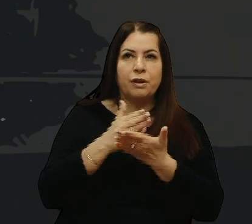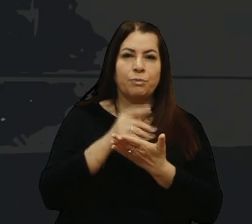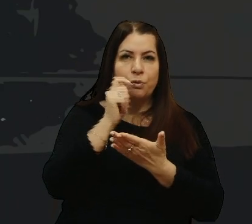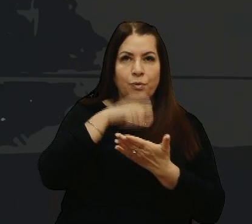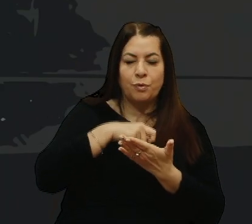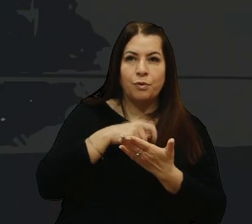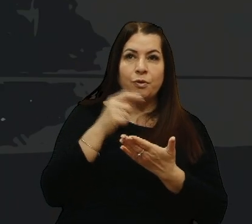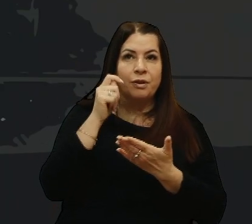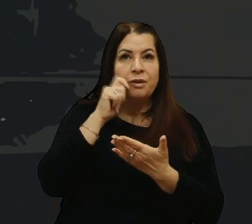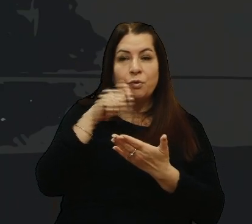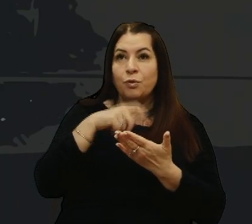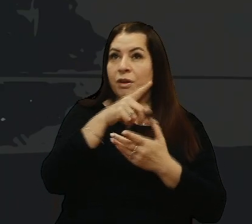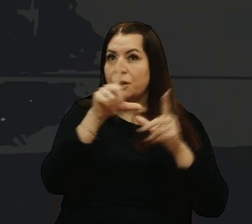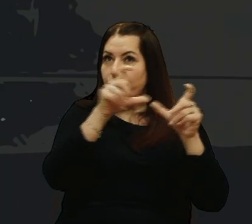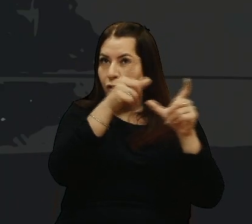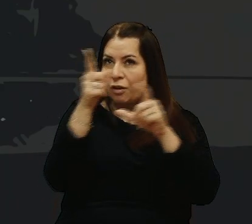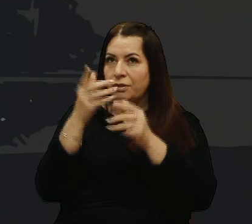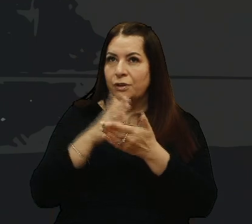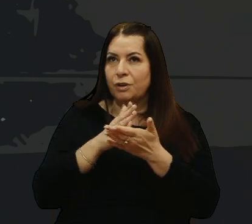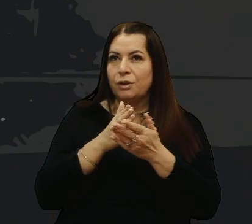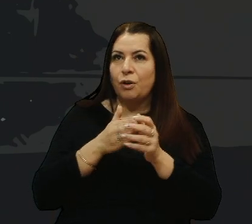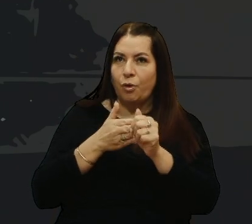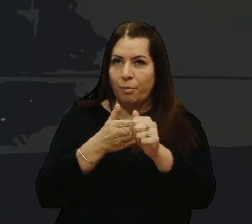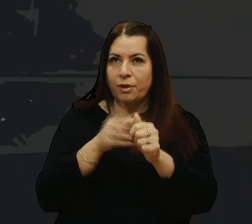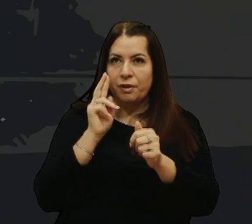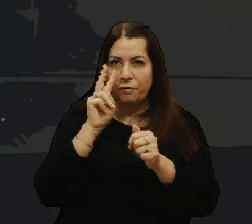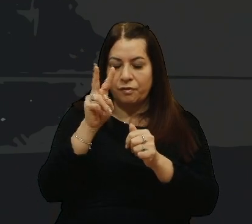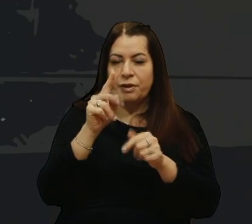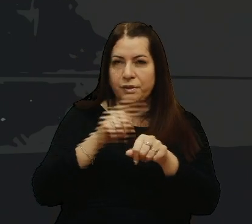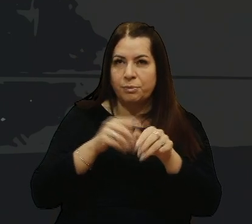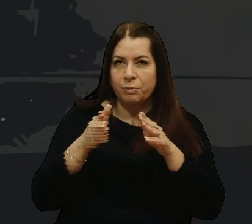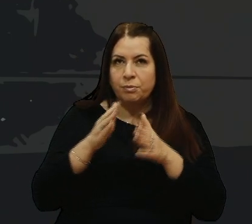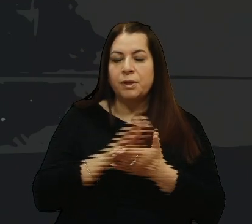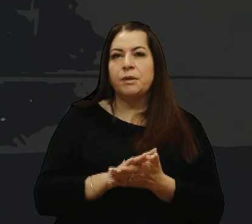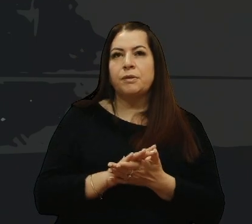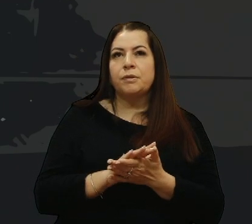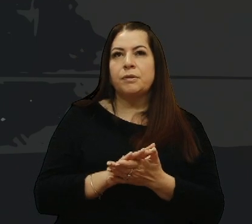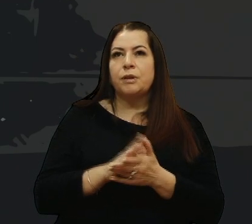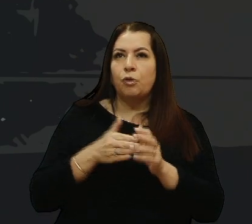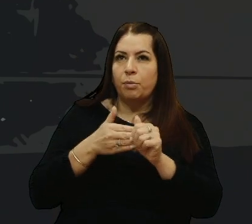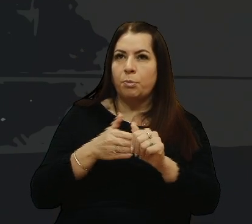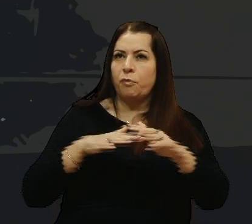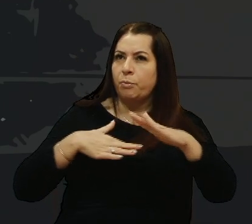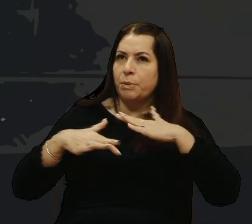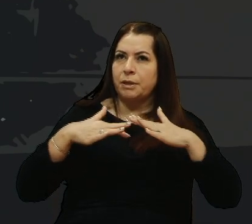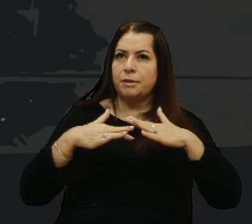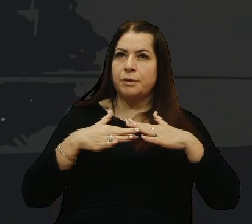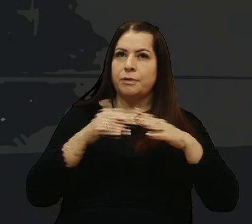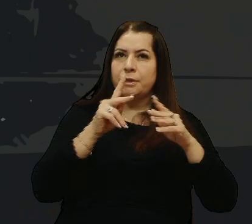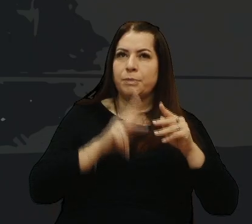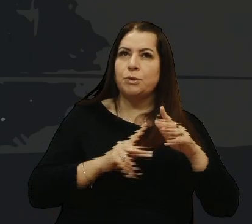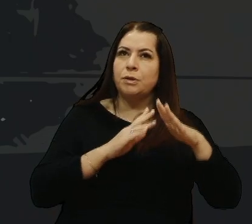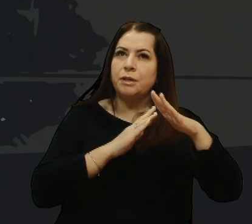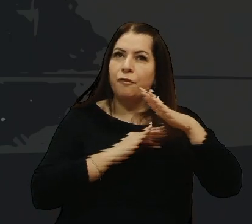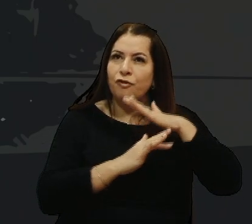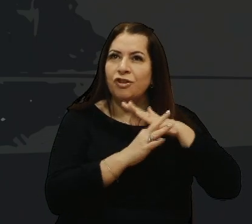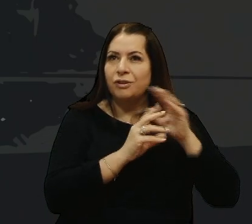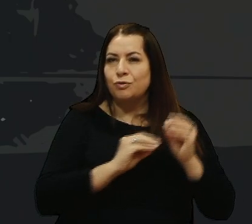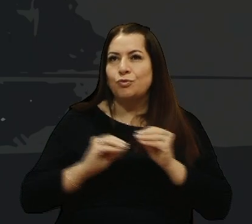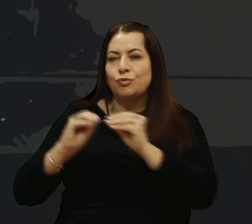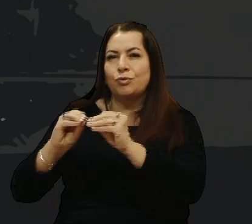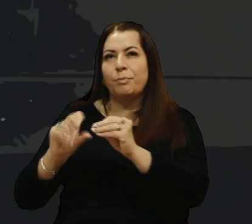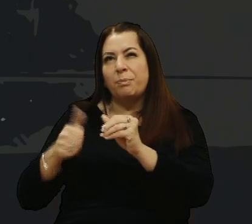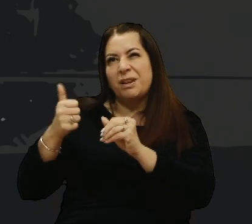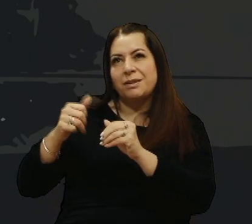são essas as fotos que quem acompanha pela TV Câmara vê nesse momento, acompanhando a movimentação dos refugiados ucranianos nas